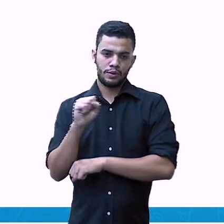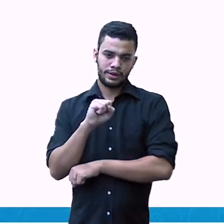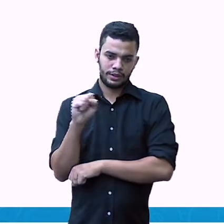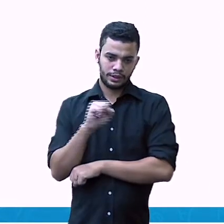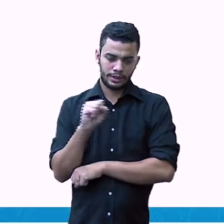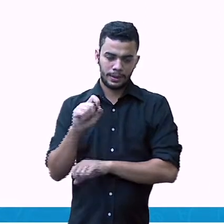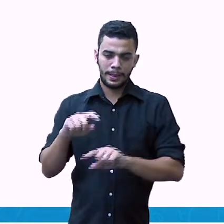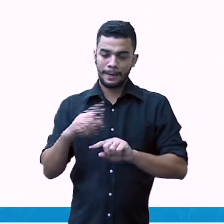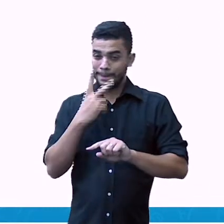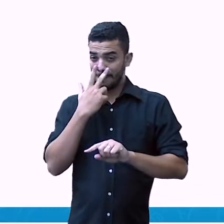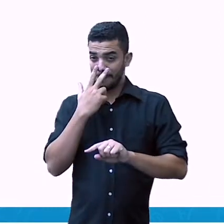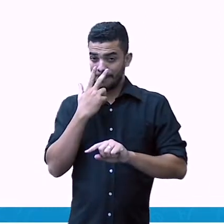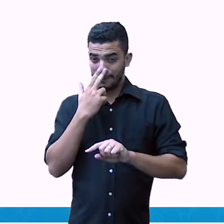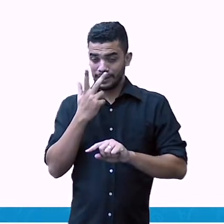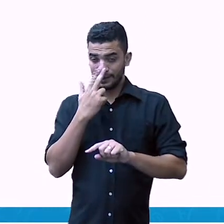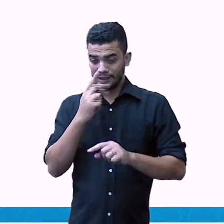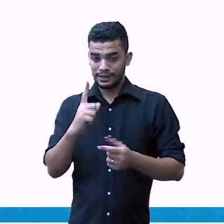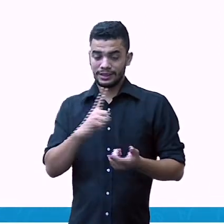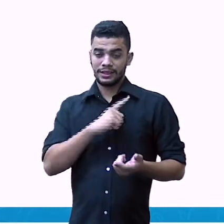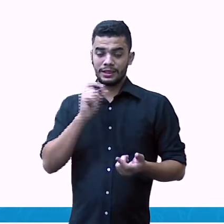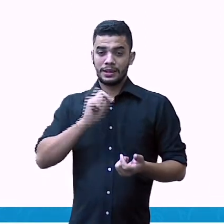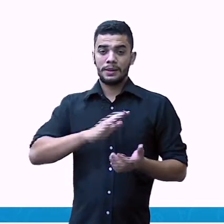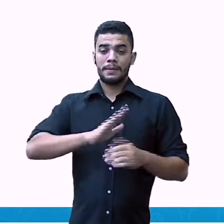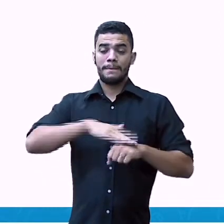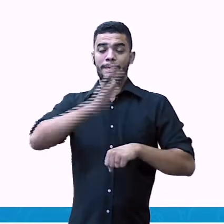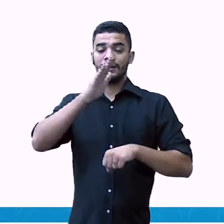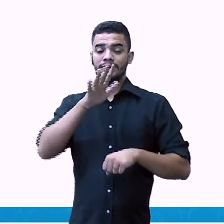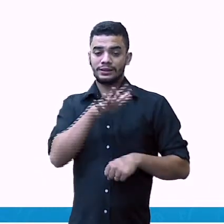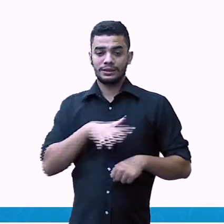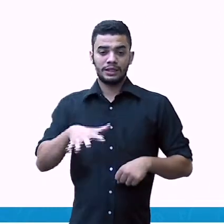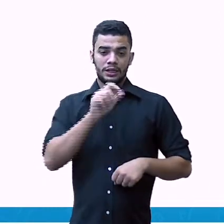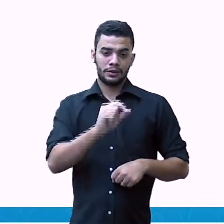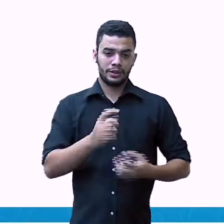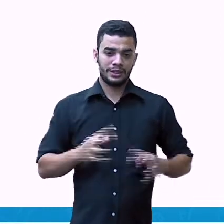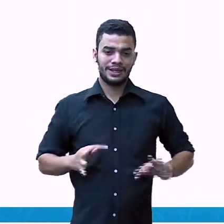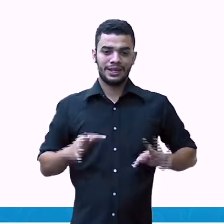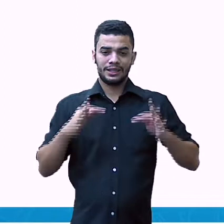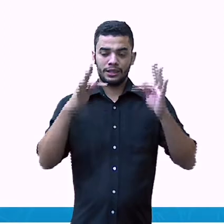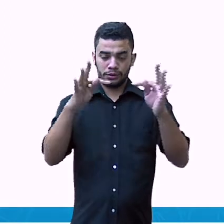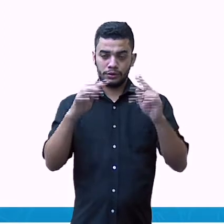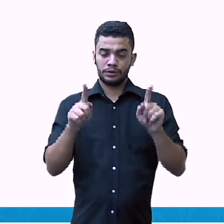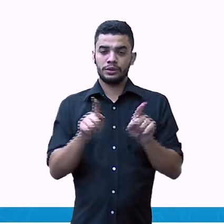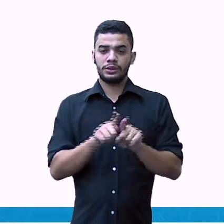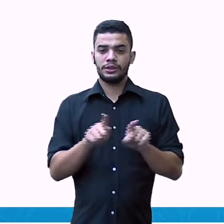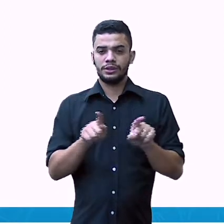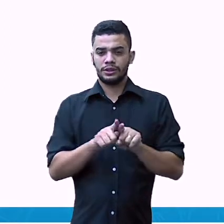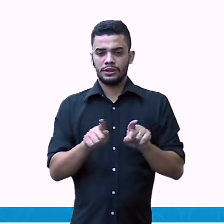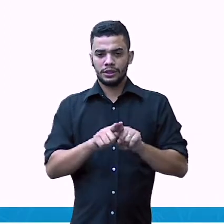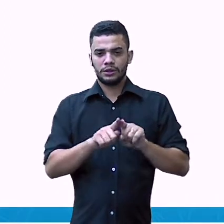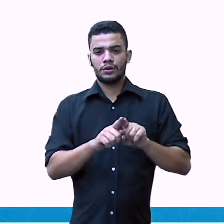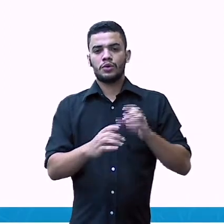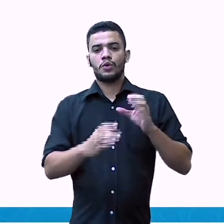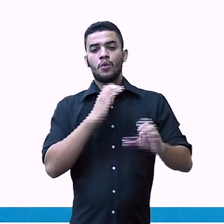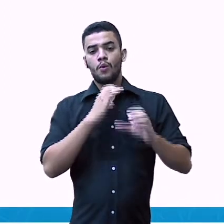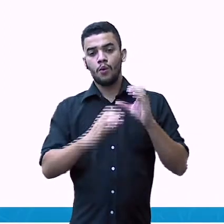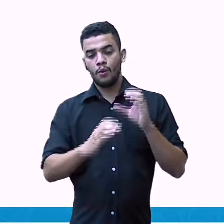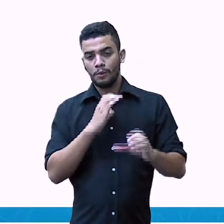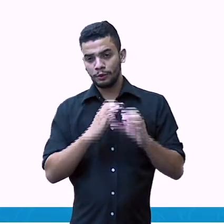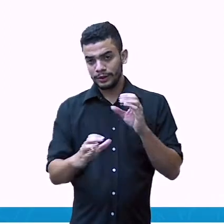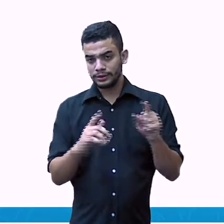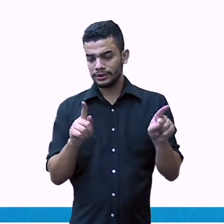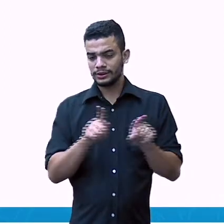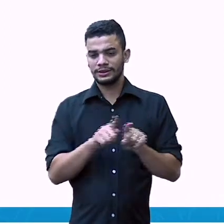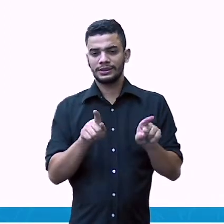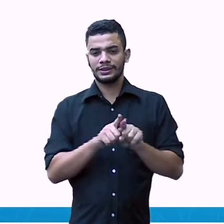artes, comunicação, tecnologia, na informação e outros. Normalmente, o